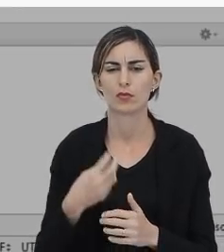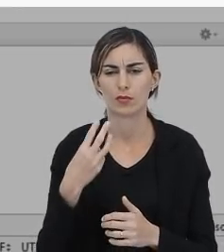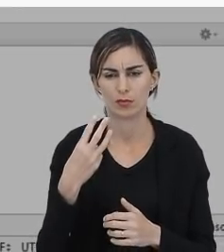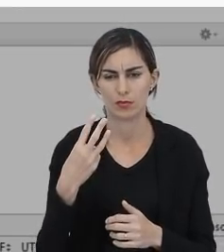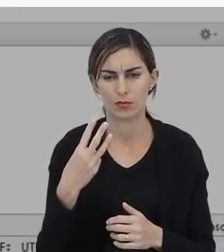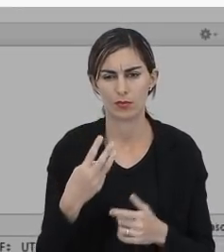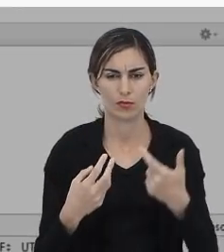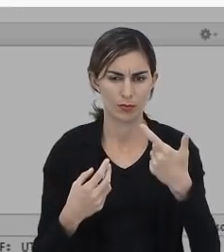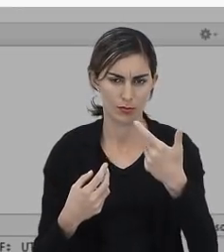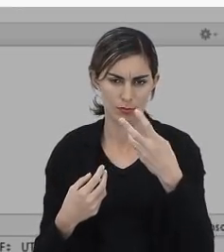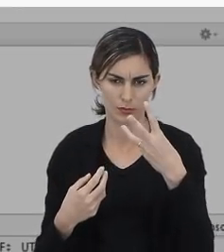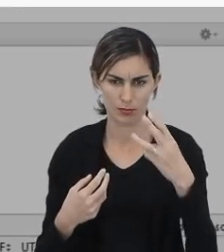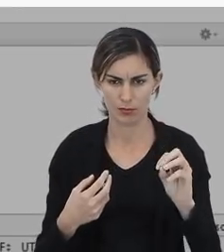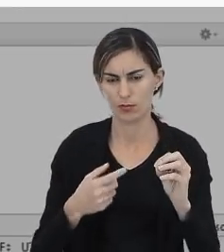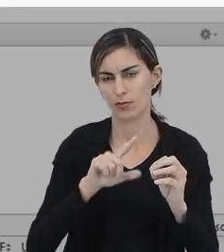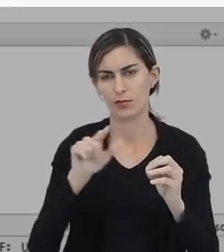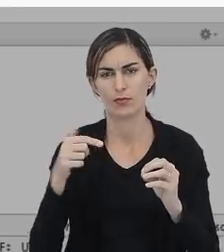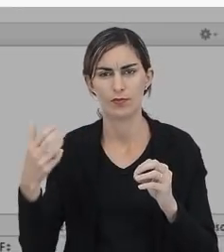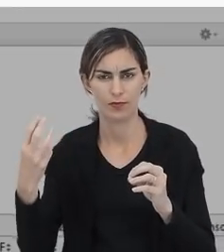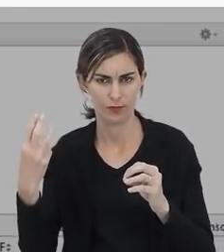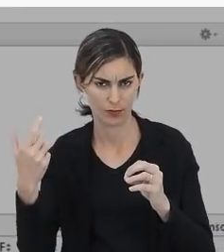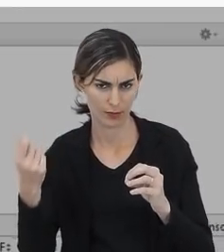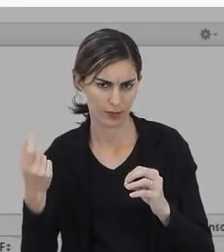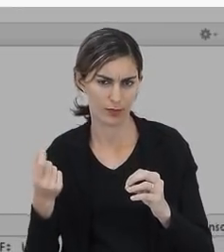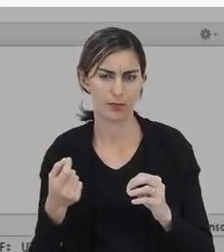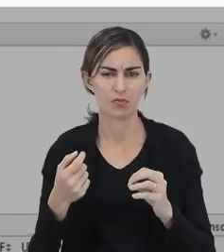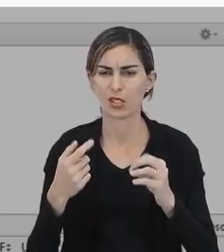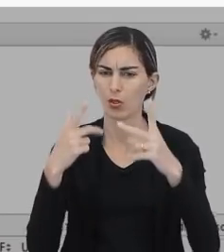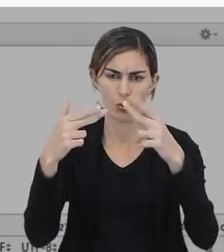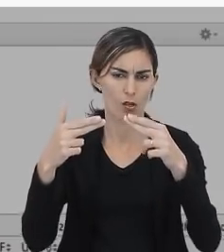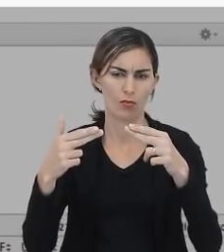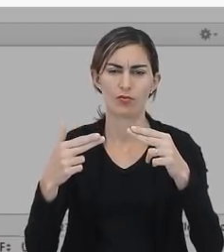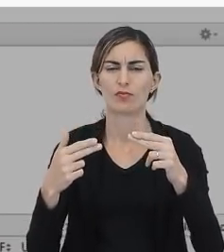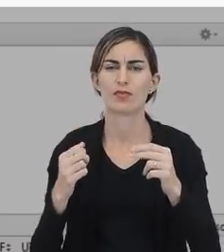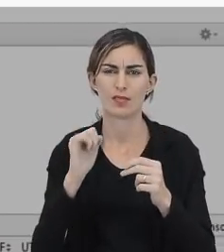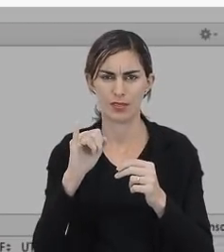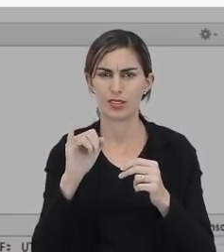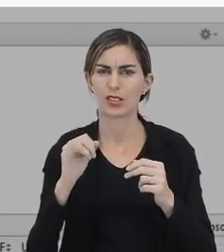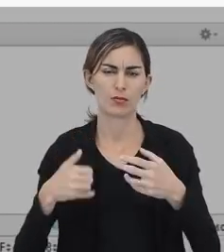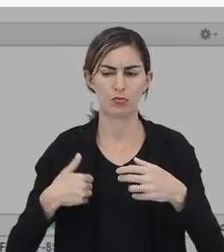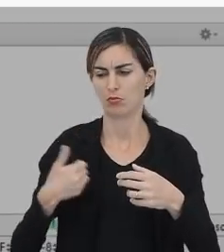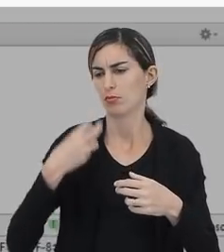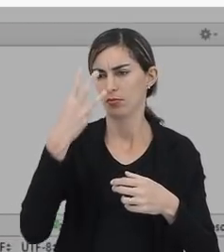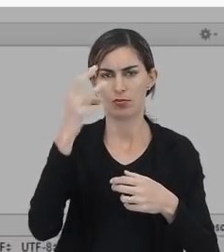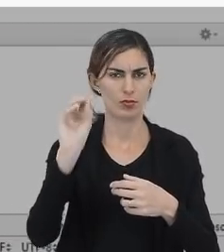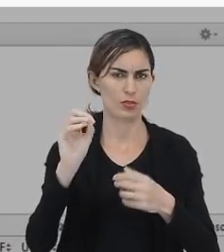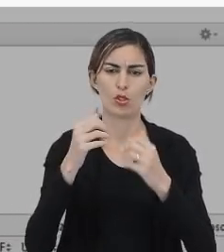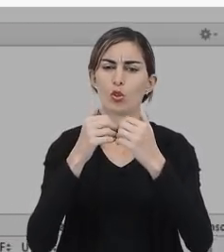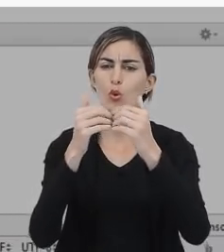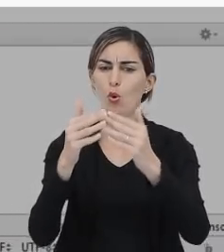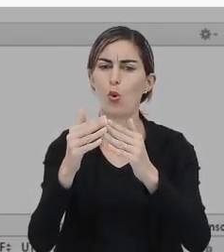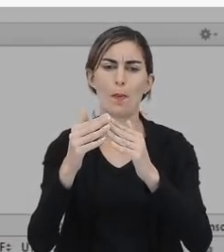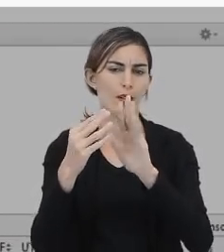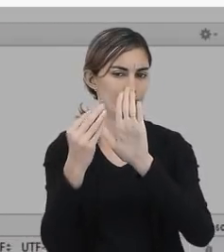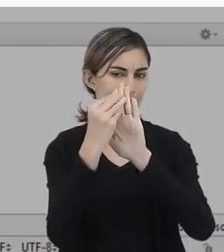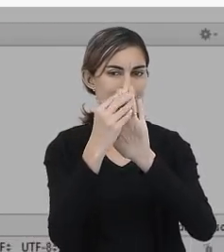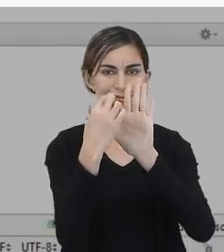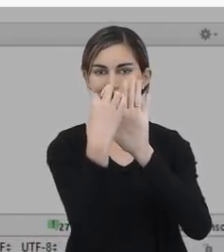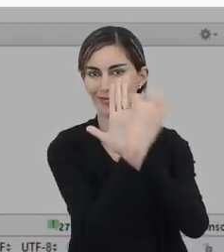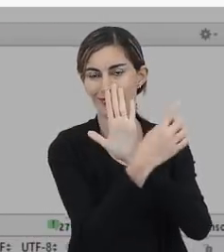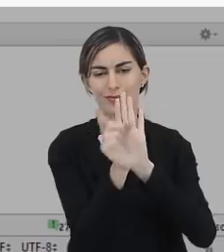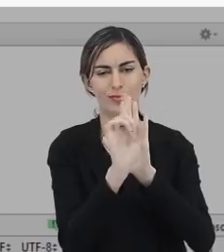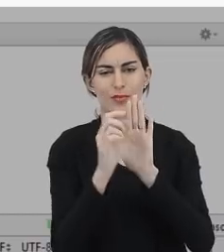30 e 20. Observe que aqui ele funciona do mesmo jeito. Como a idade é 30, ele não começa daqui a